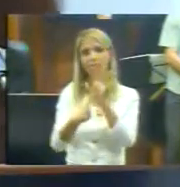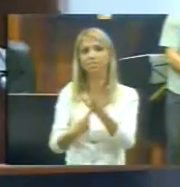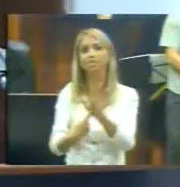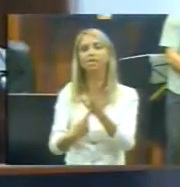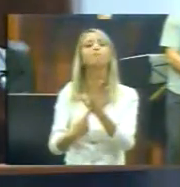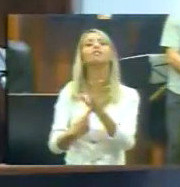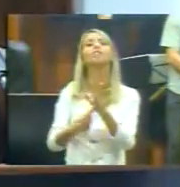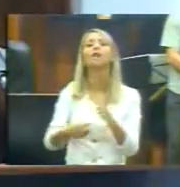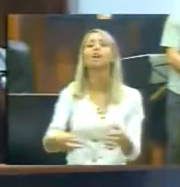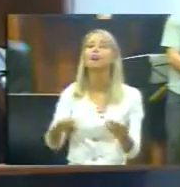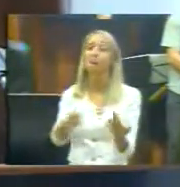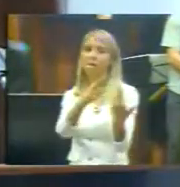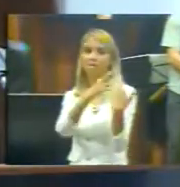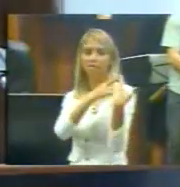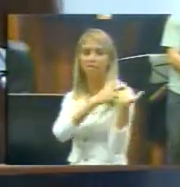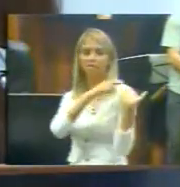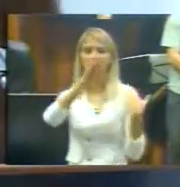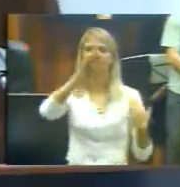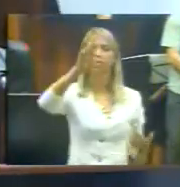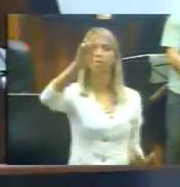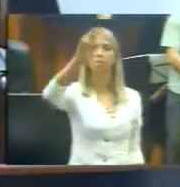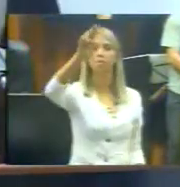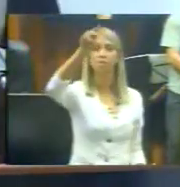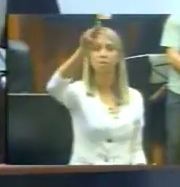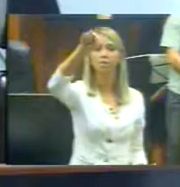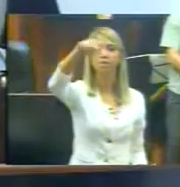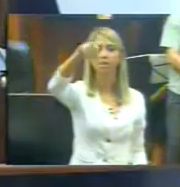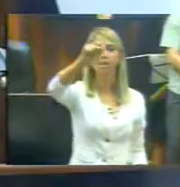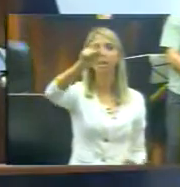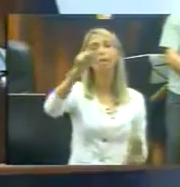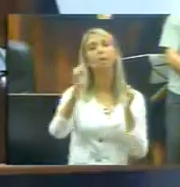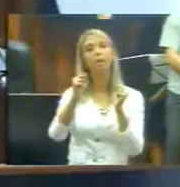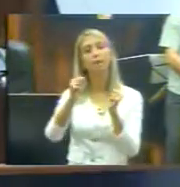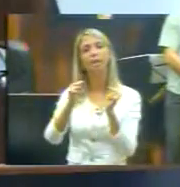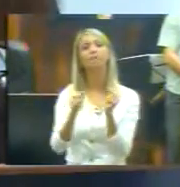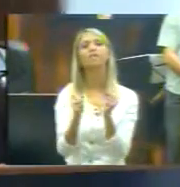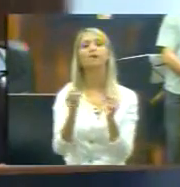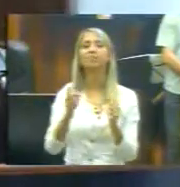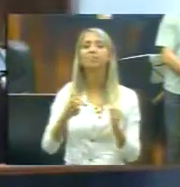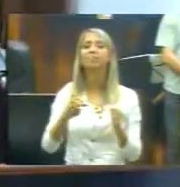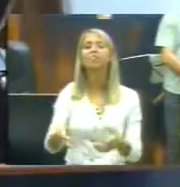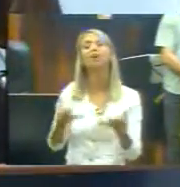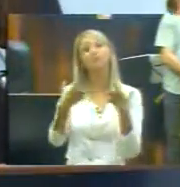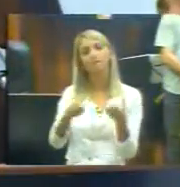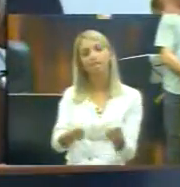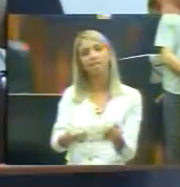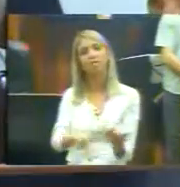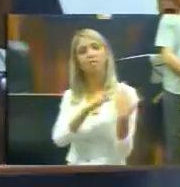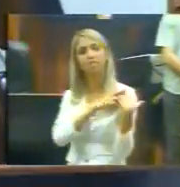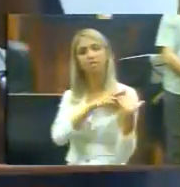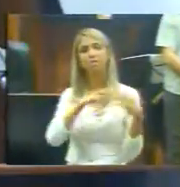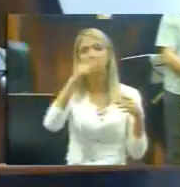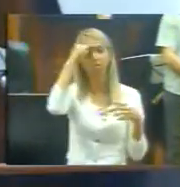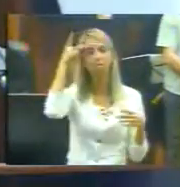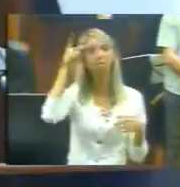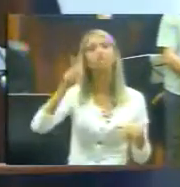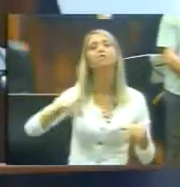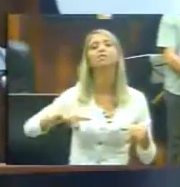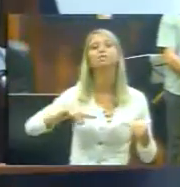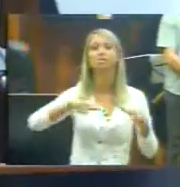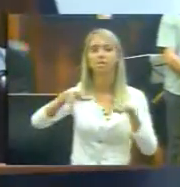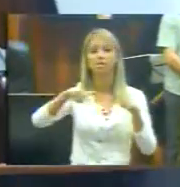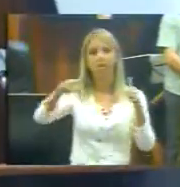Bruna como representante dos servidores, pois nos últimos dias ela tem cuidado de